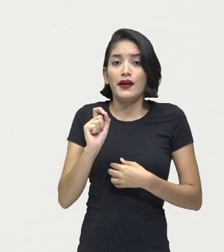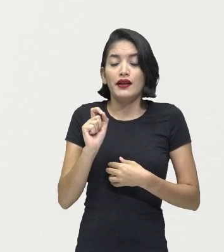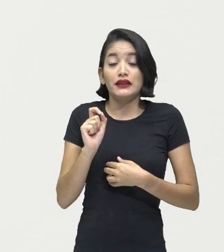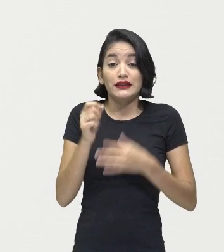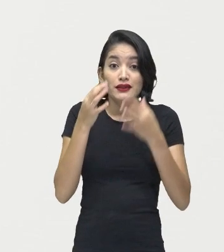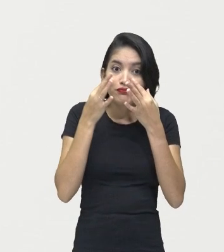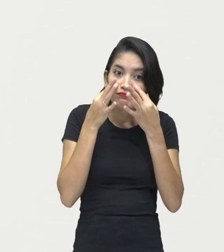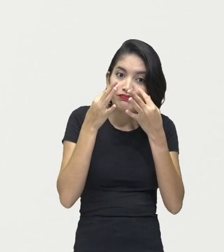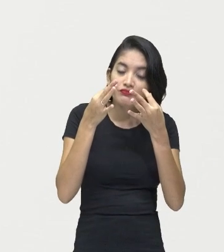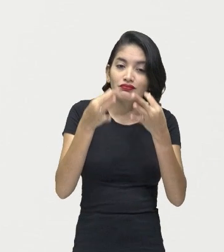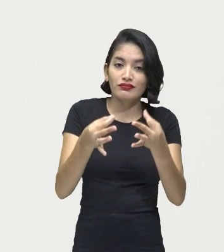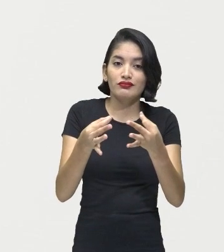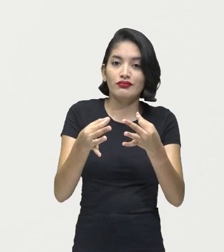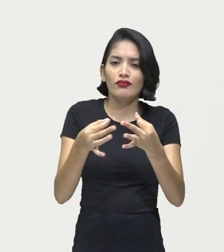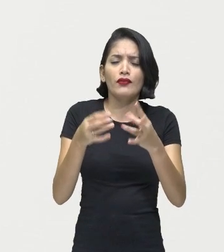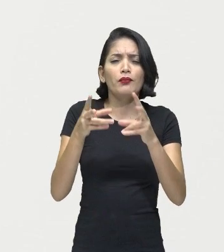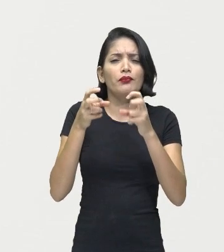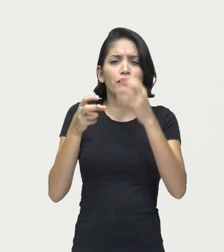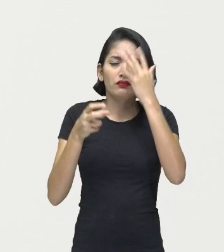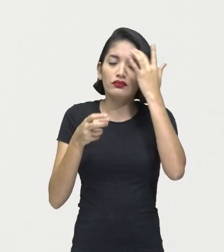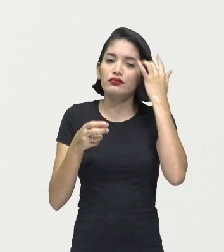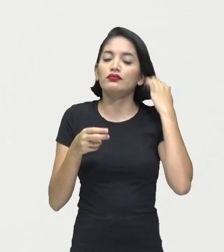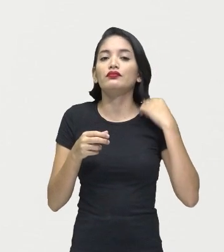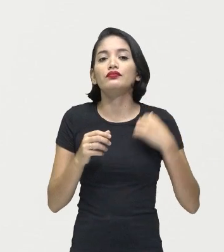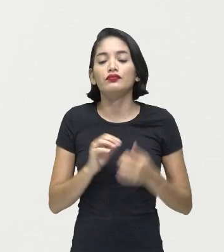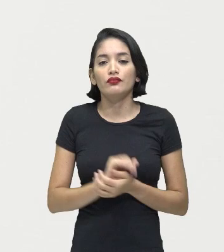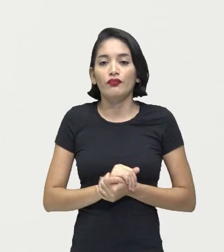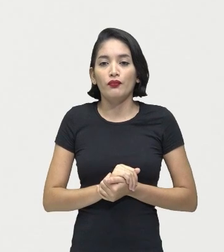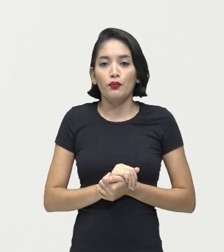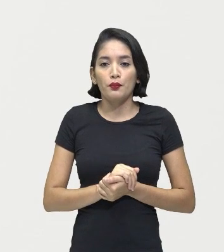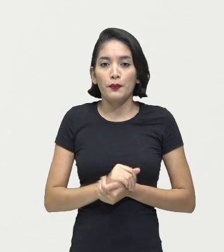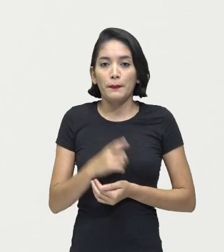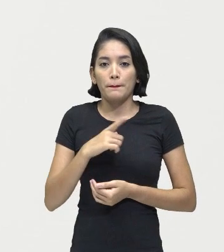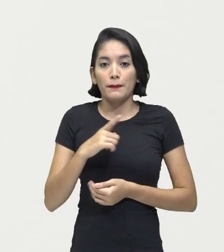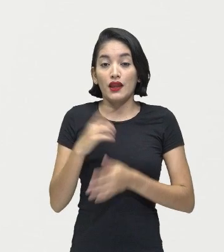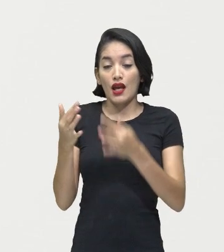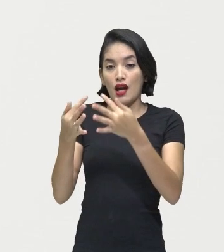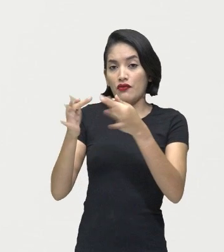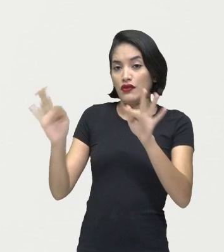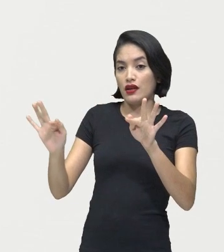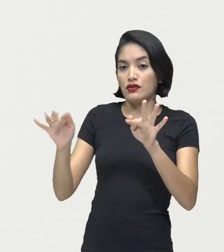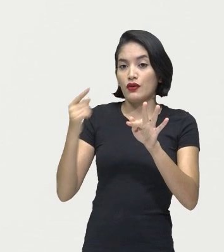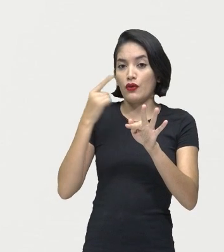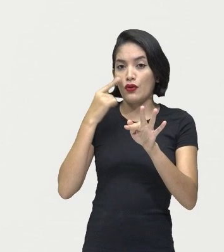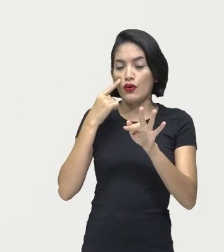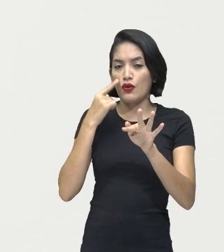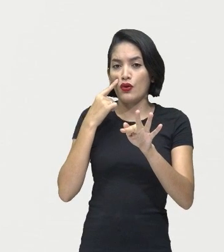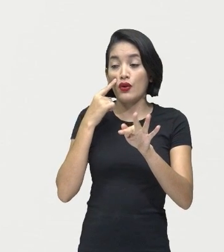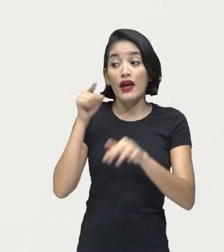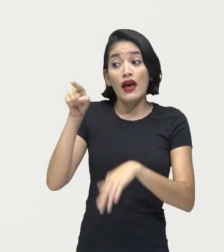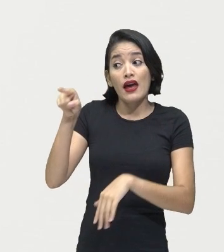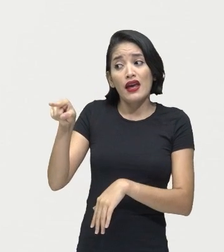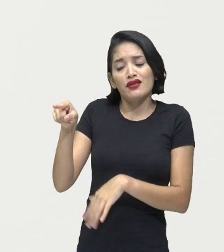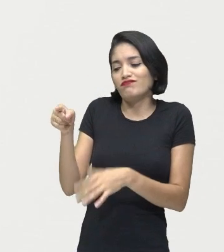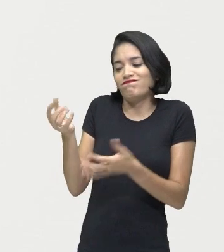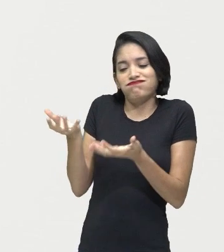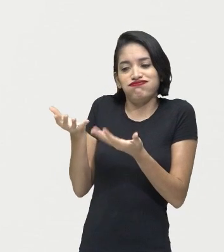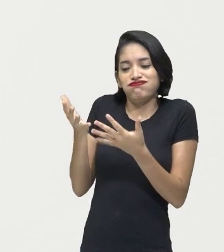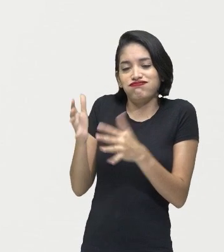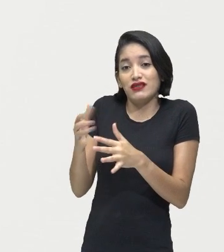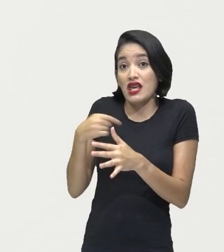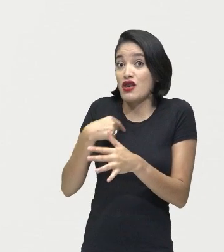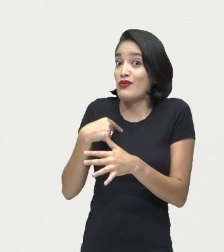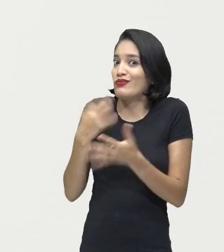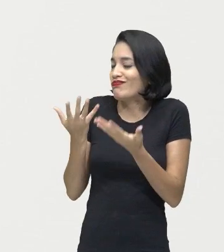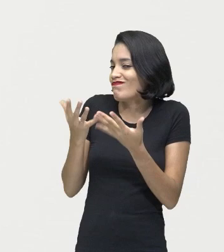a atenção. Observem aqui. Nós temos aqui a oração anterior, ele diz ele ia recusar,